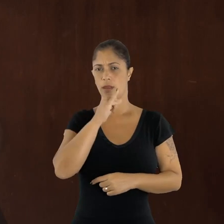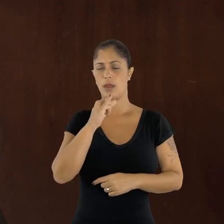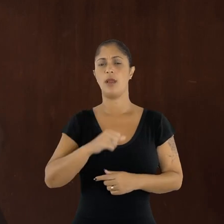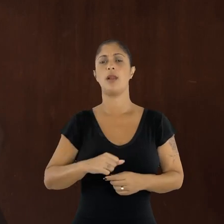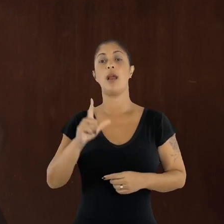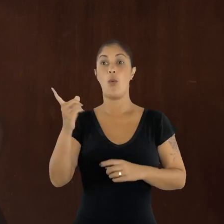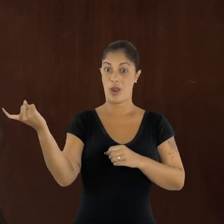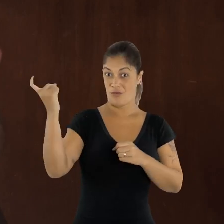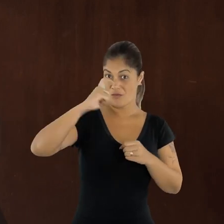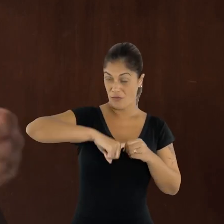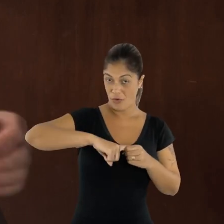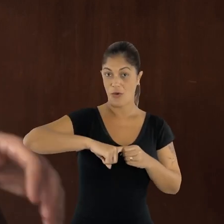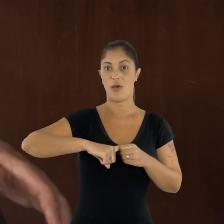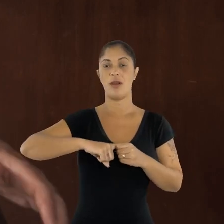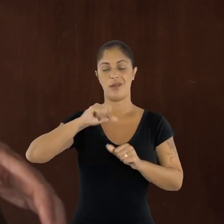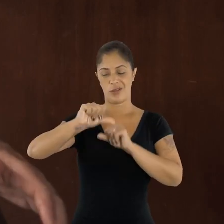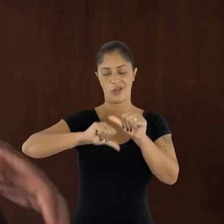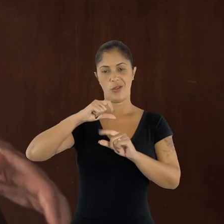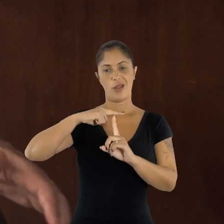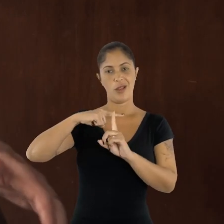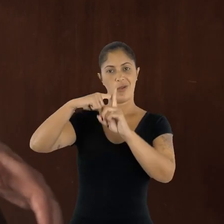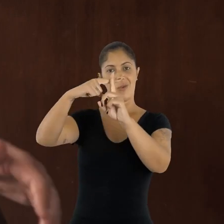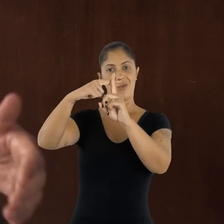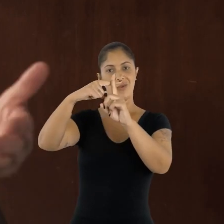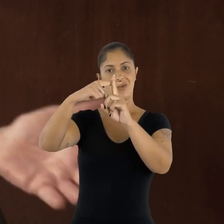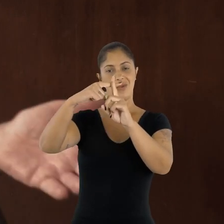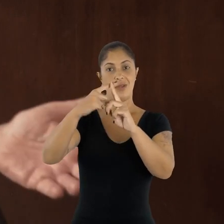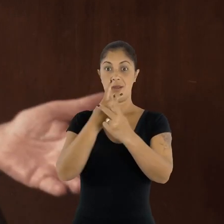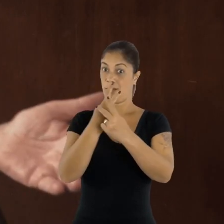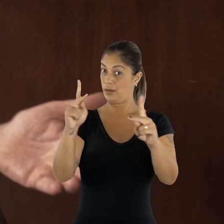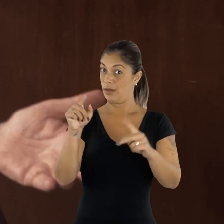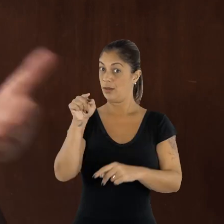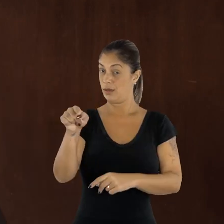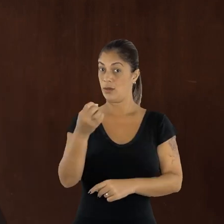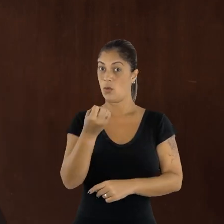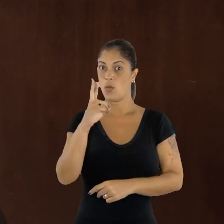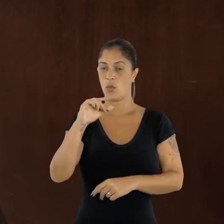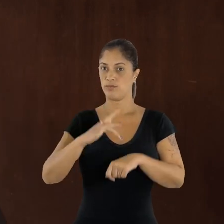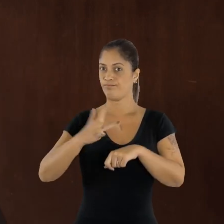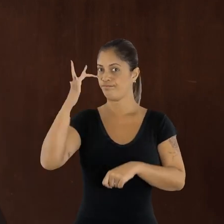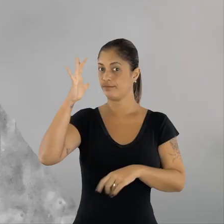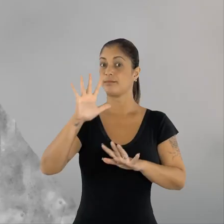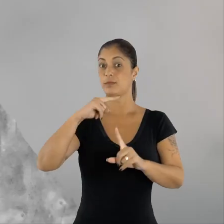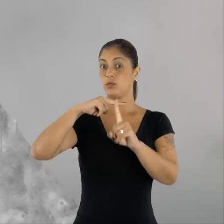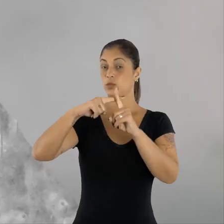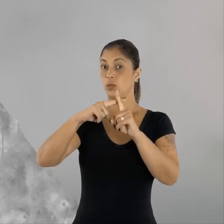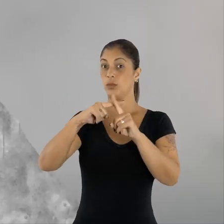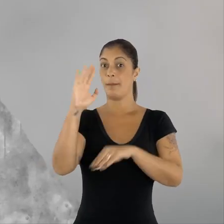volta, ele troca a cruz episcopal dele, que era de ouro, por uma cruz de